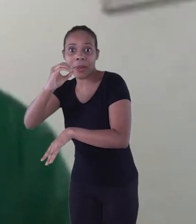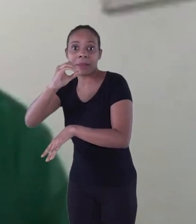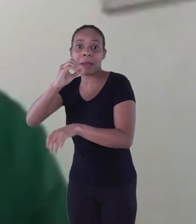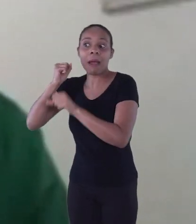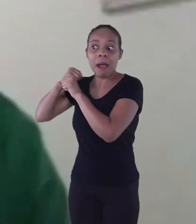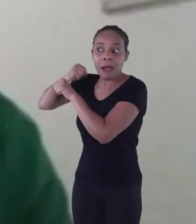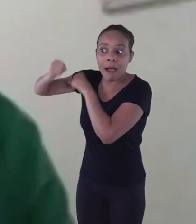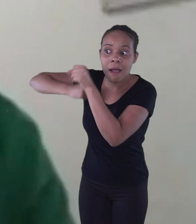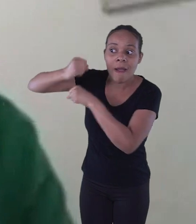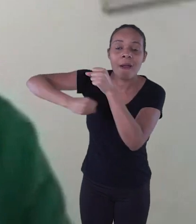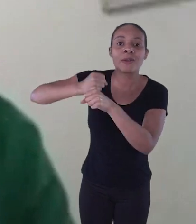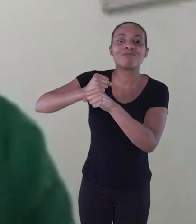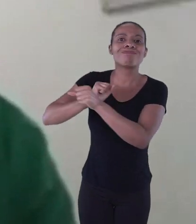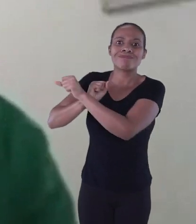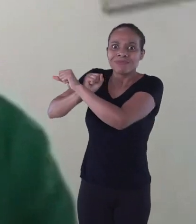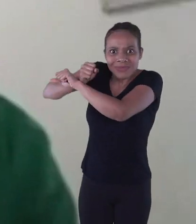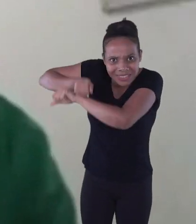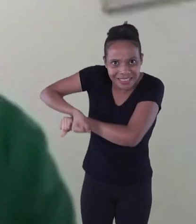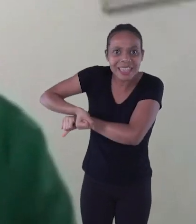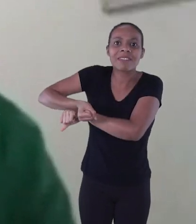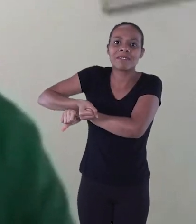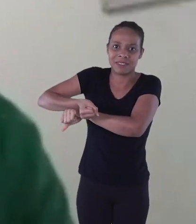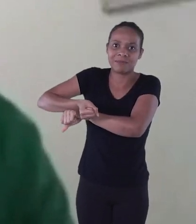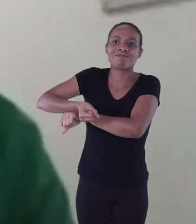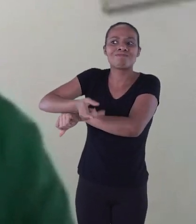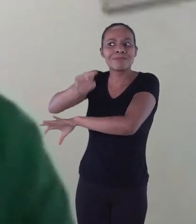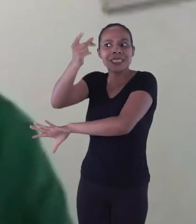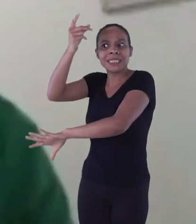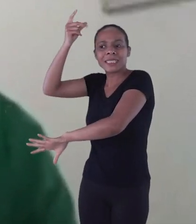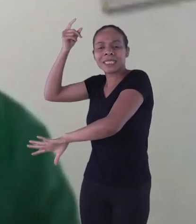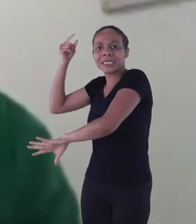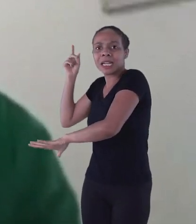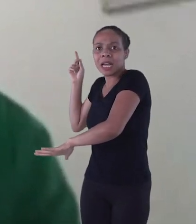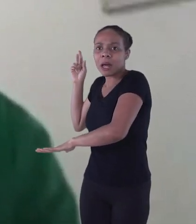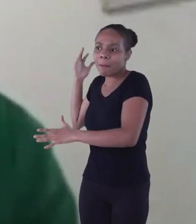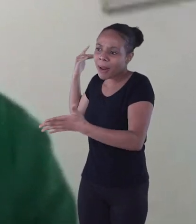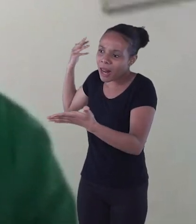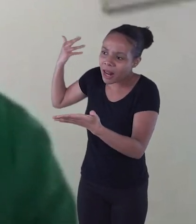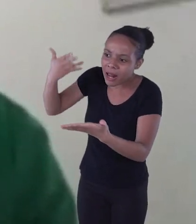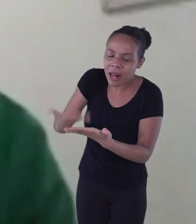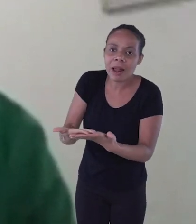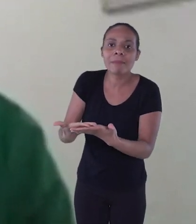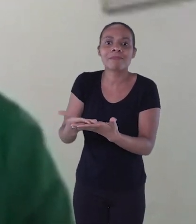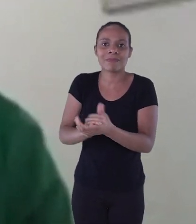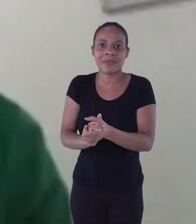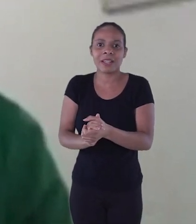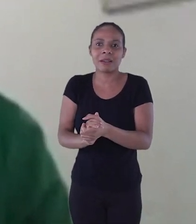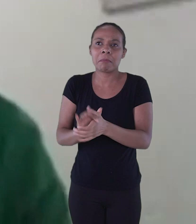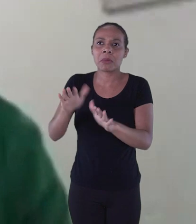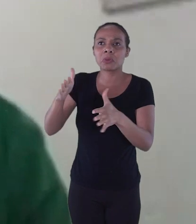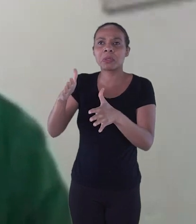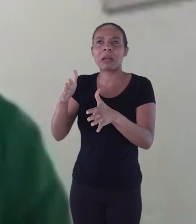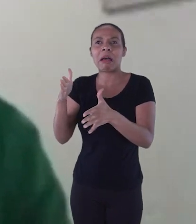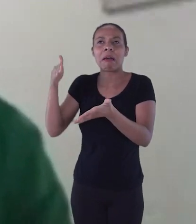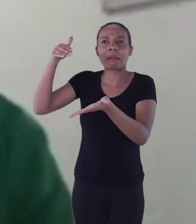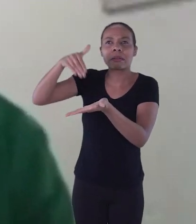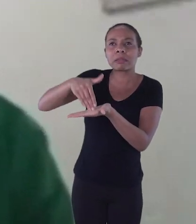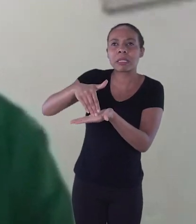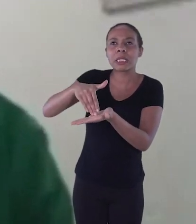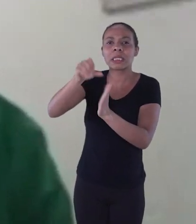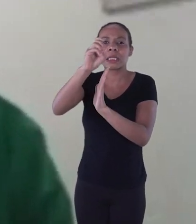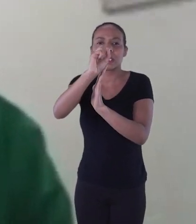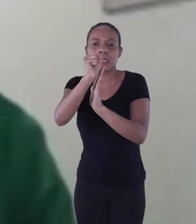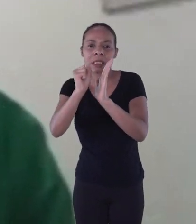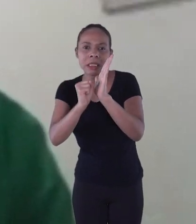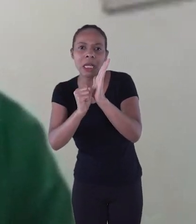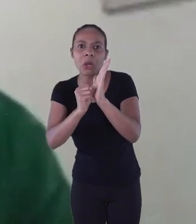XVI e até as experiências negras do pós-emancipação até o século XXI. Então tem personagens, todos os